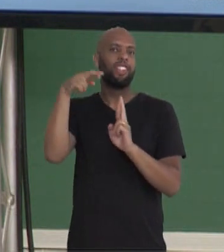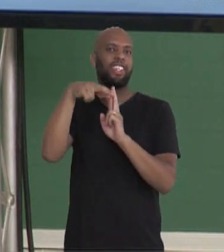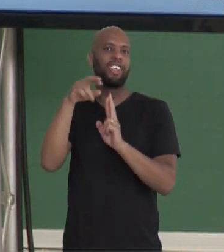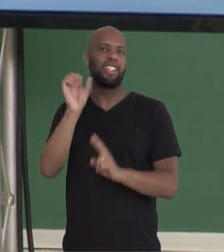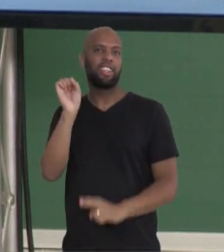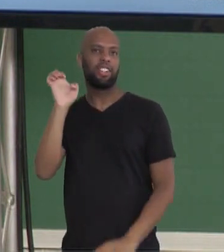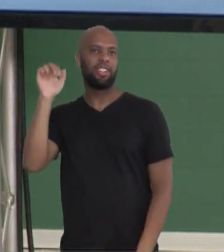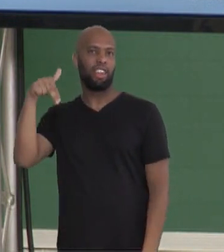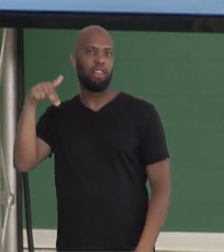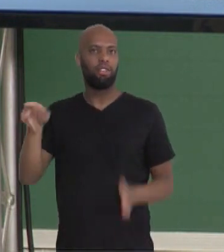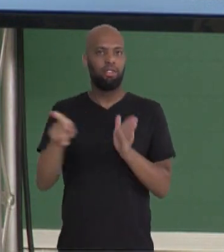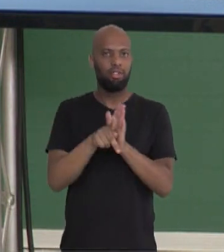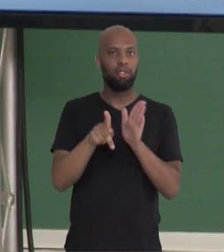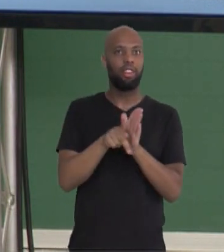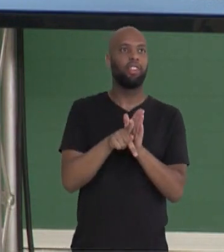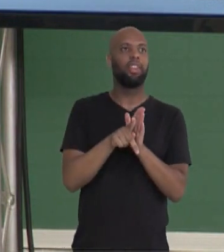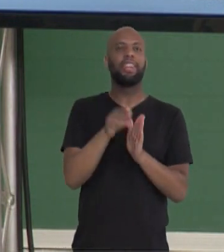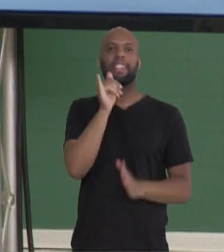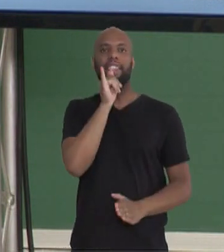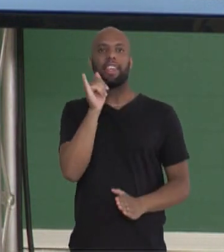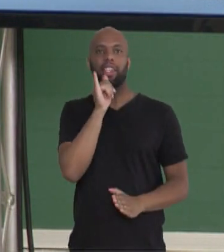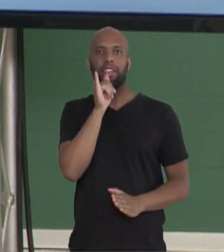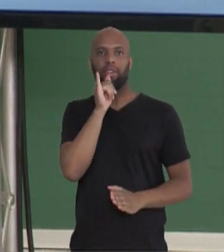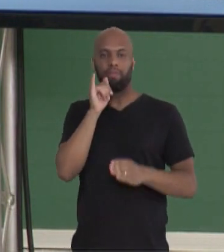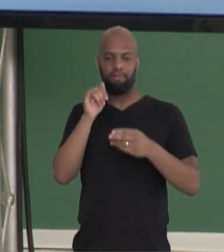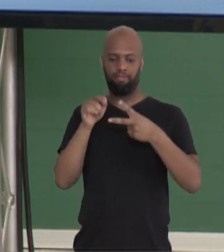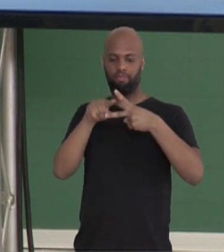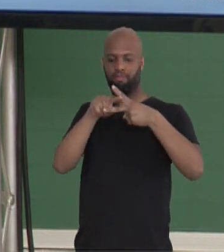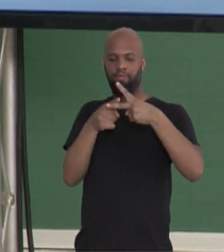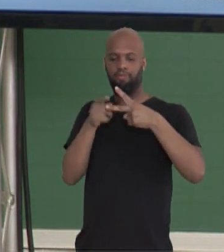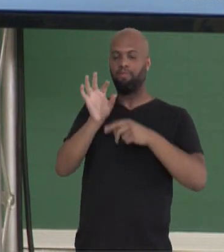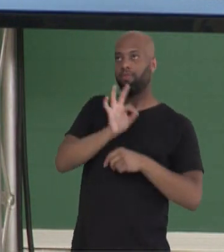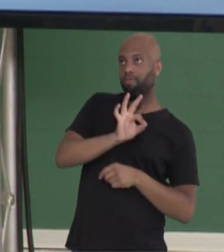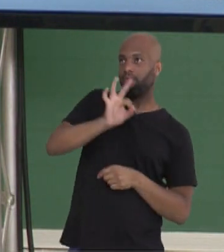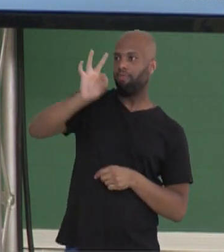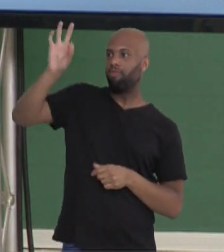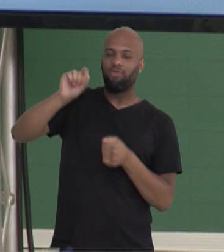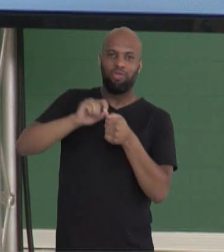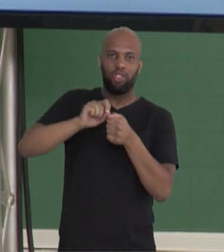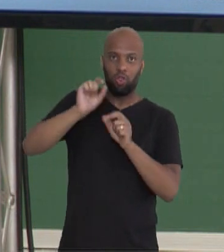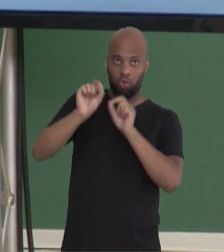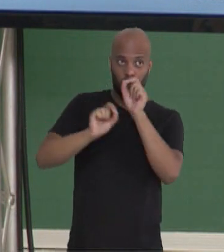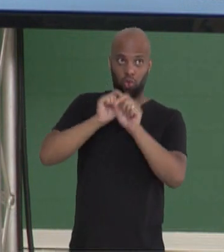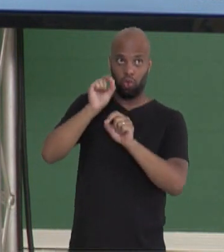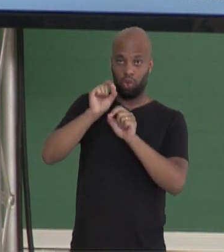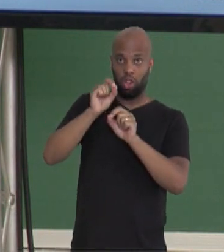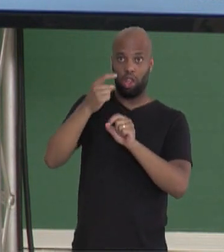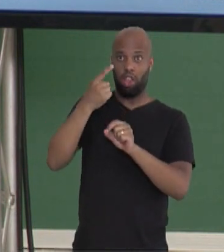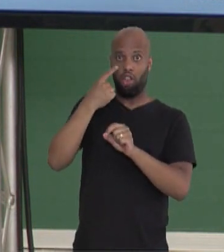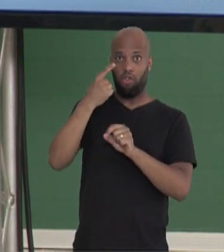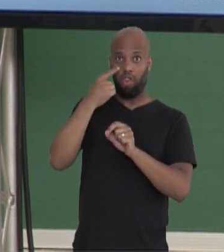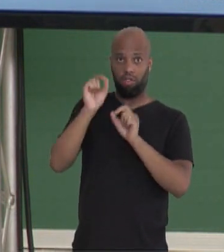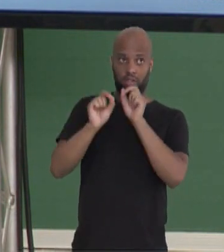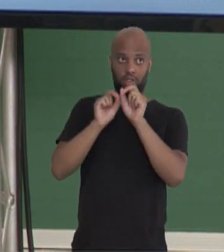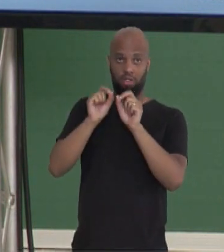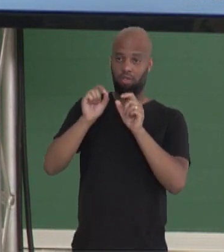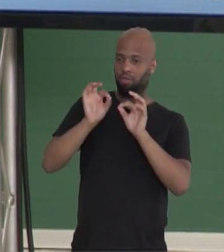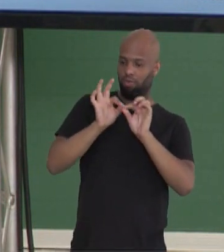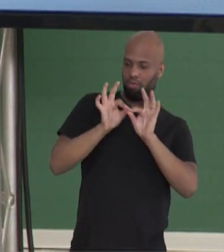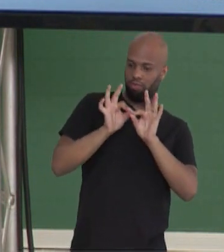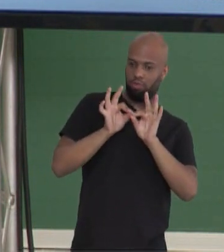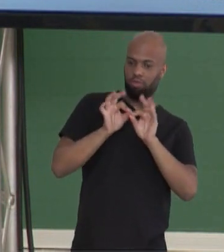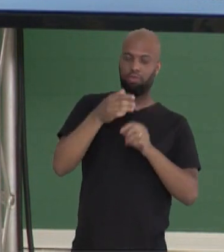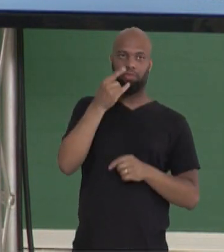seno de um determinado arco, o que a gente vai fazer? A gente vai prolongar a linha até encontrar o eixo y.